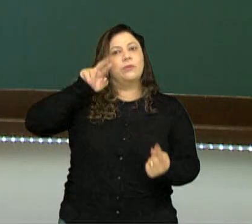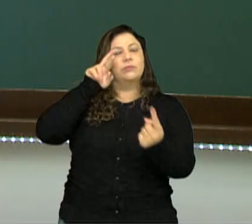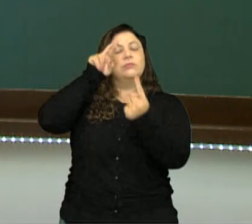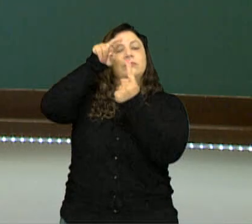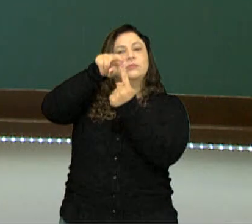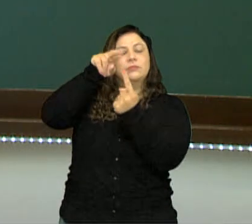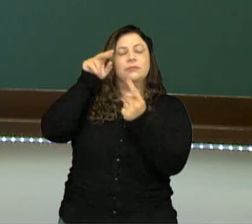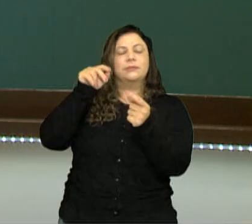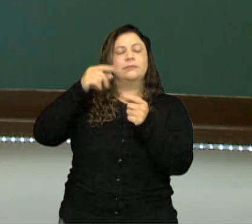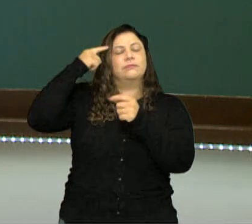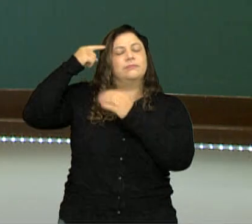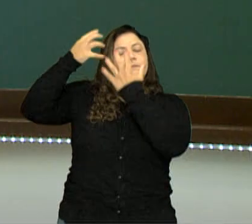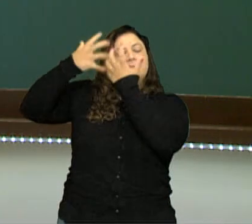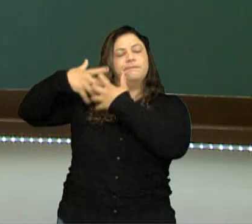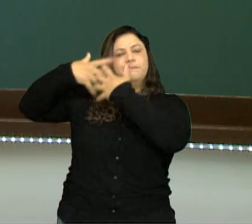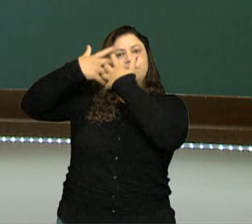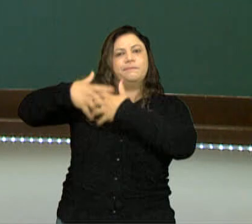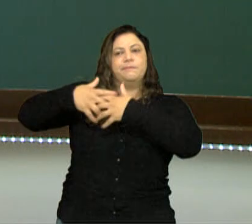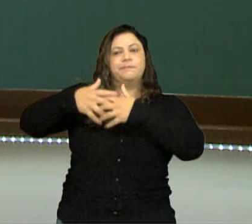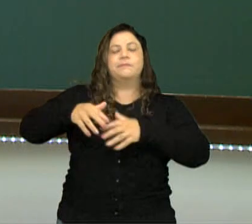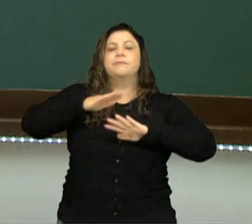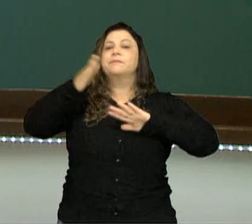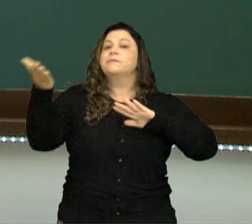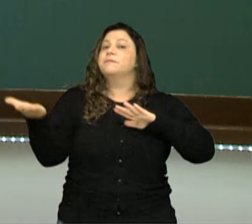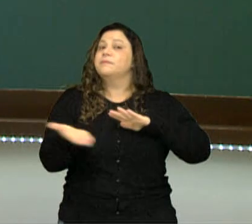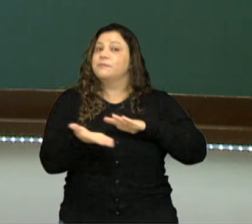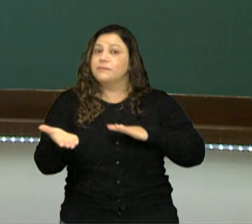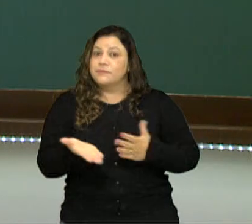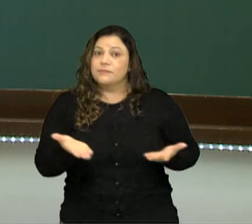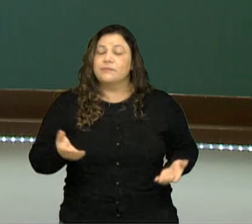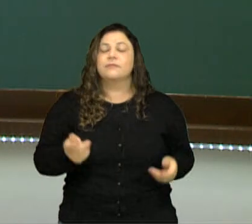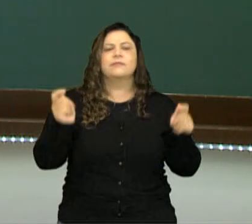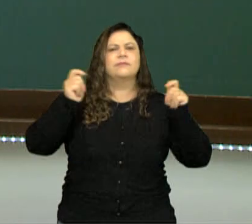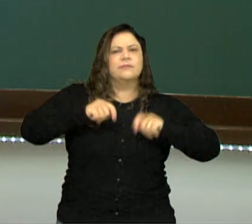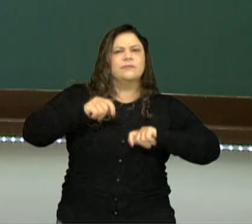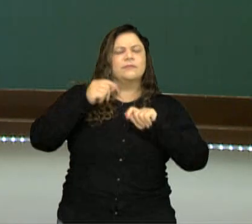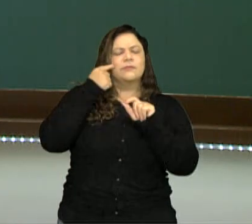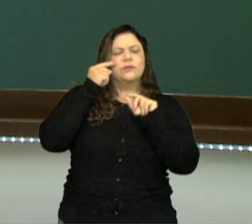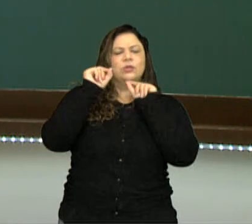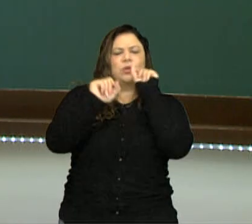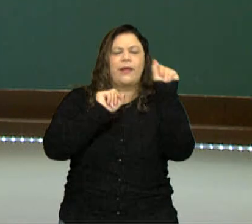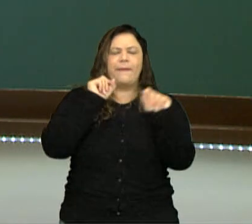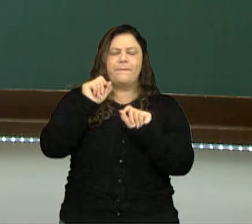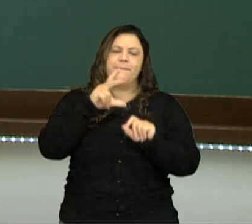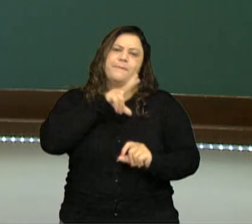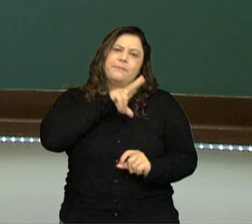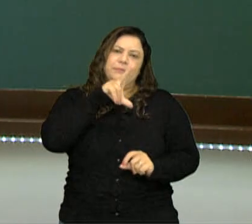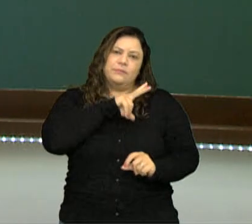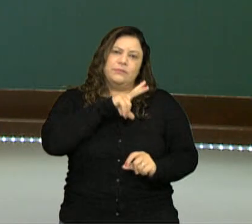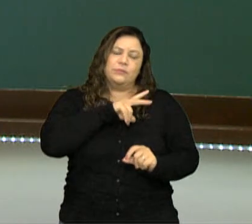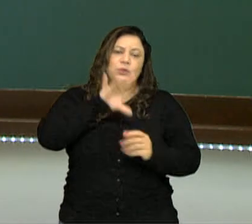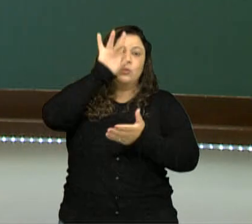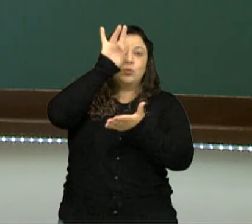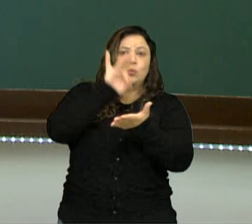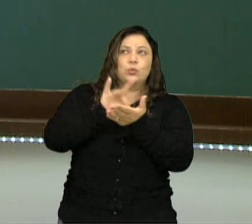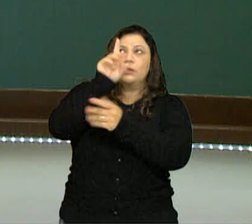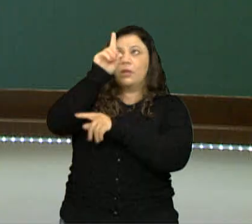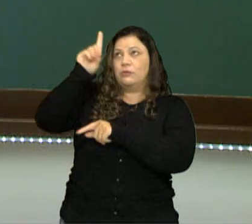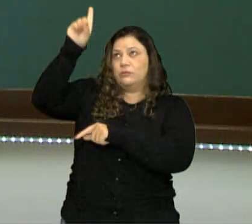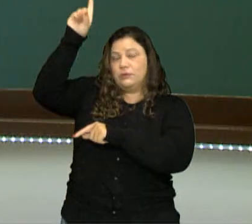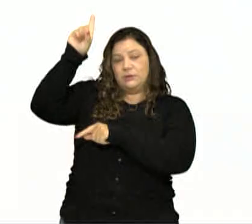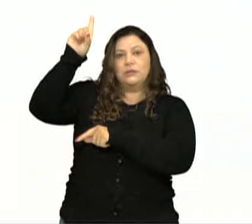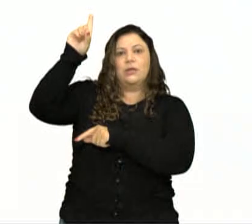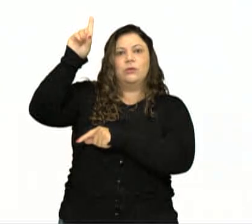do racionalismo moderno. Spinoza tinha uma concepção muito particular e original de Deus. Para ele, Deus